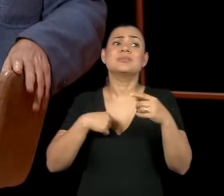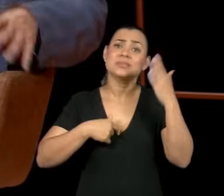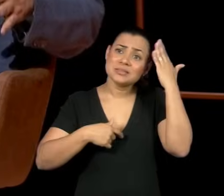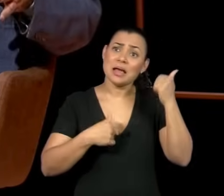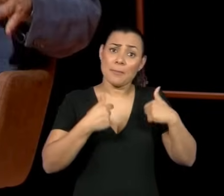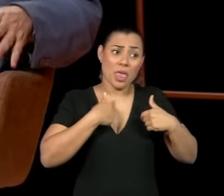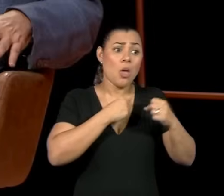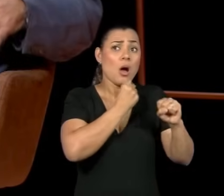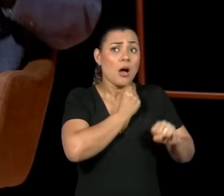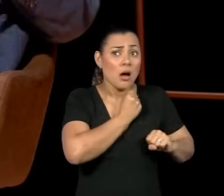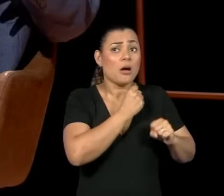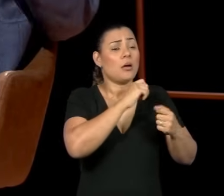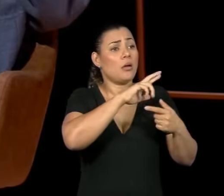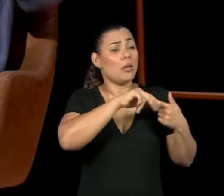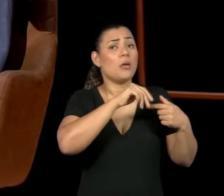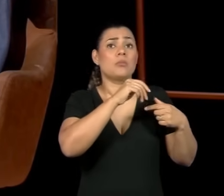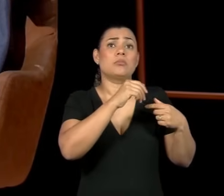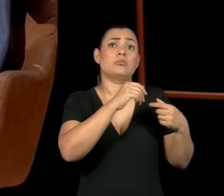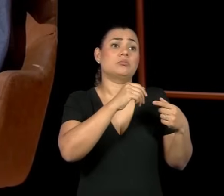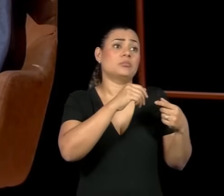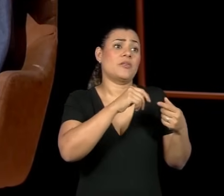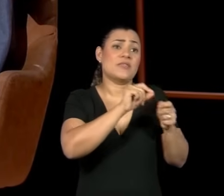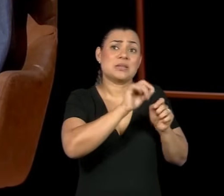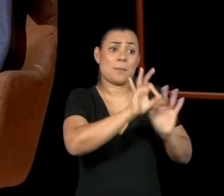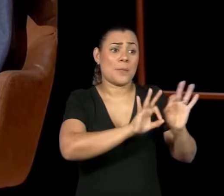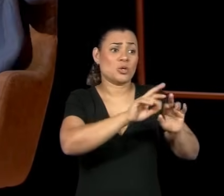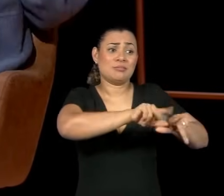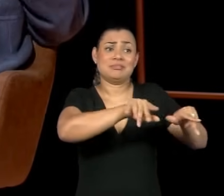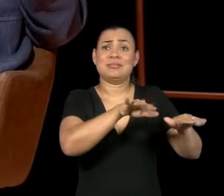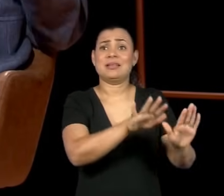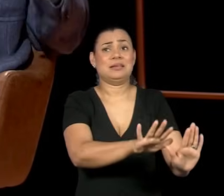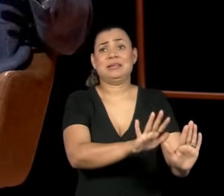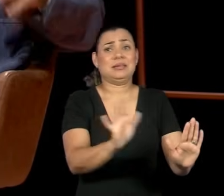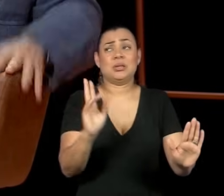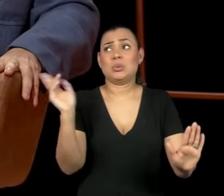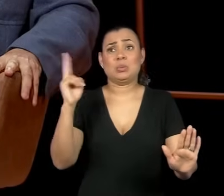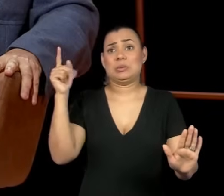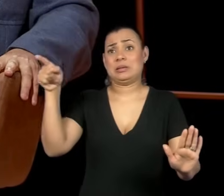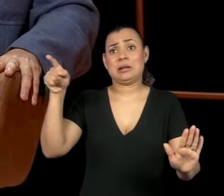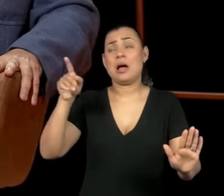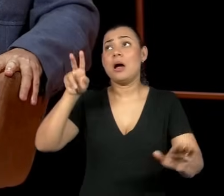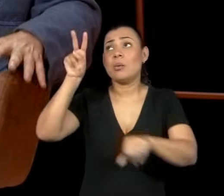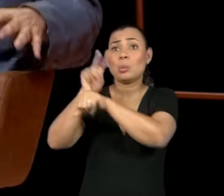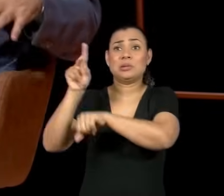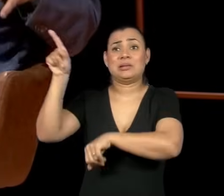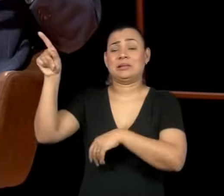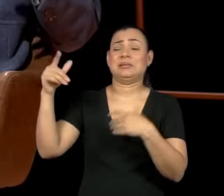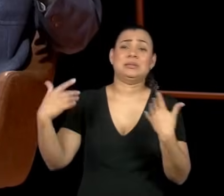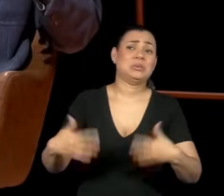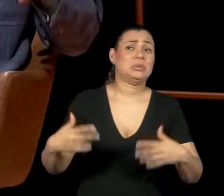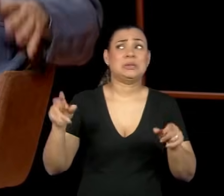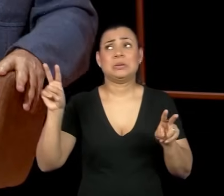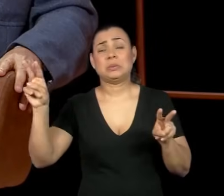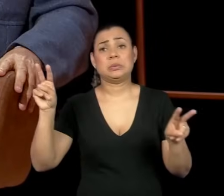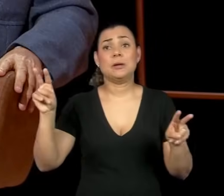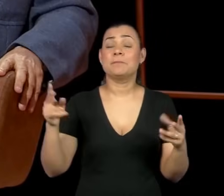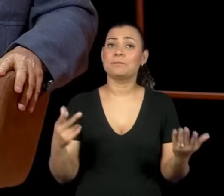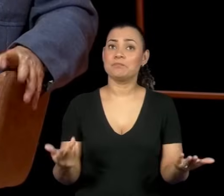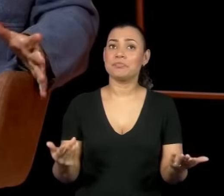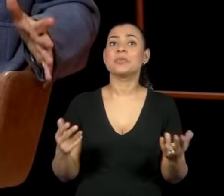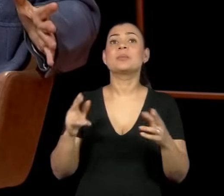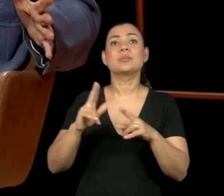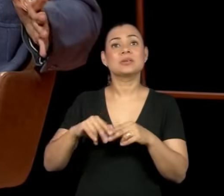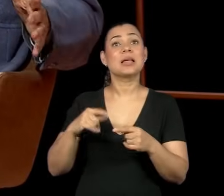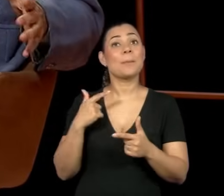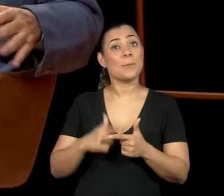projeto do avião, Emoções, e para mim, essa relação de um artista concorrente, há